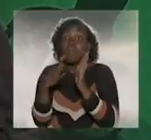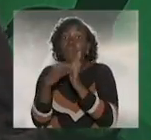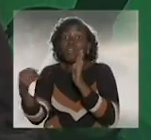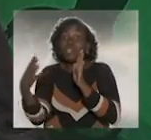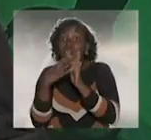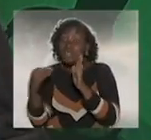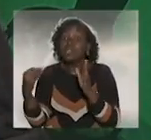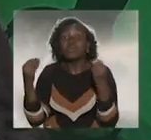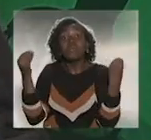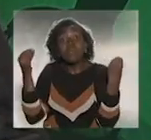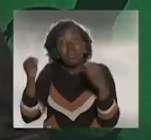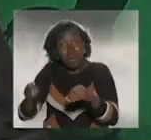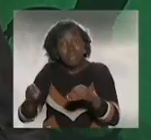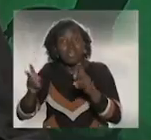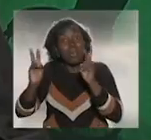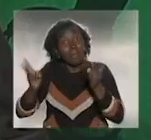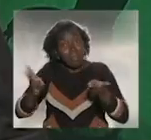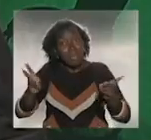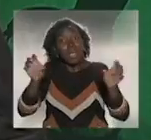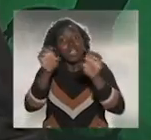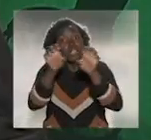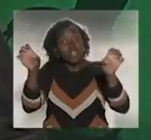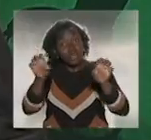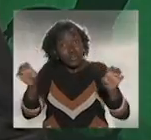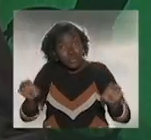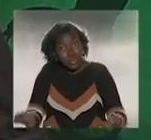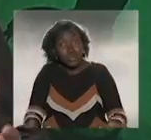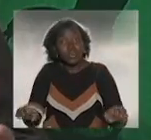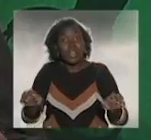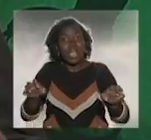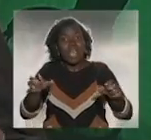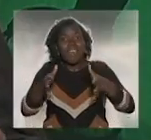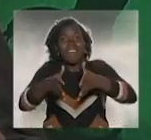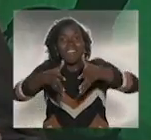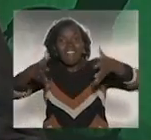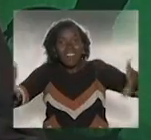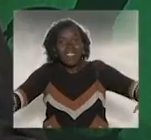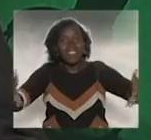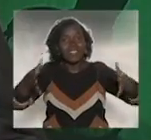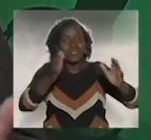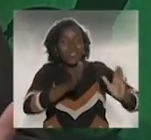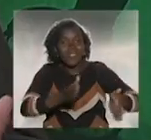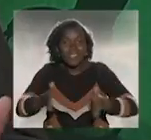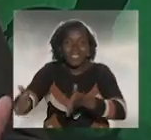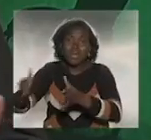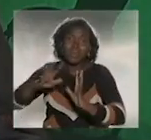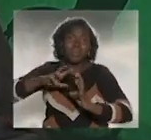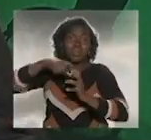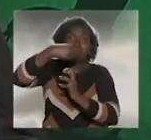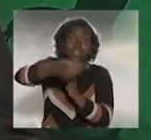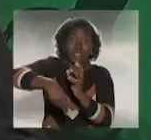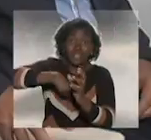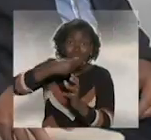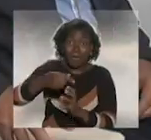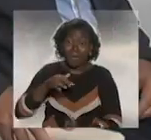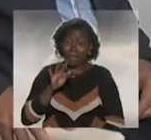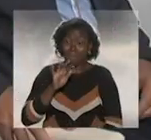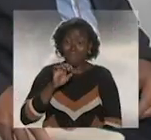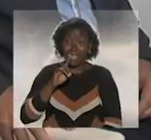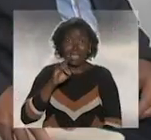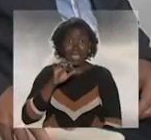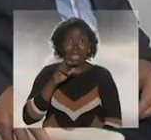implantado pela própria estrutura das grandes organizações, que são mundiais. E as